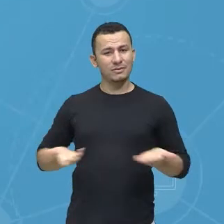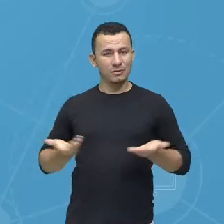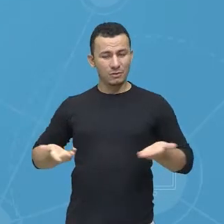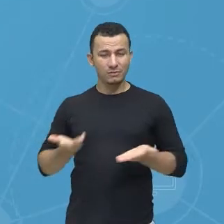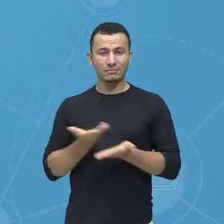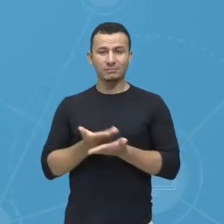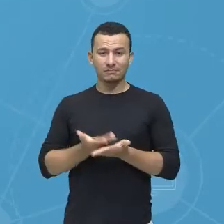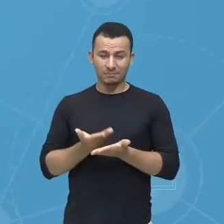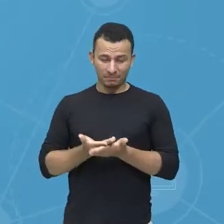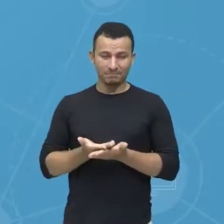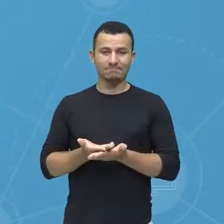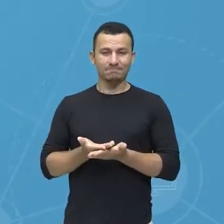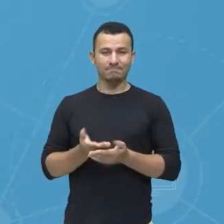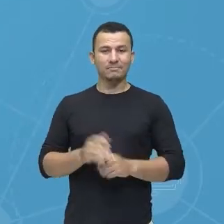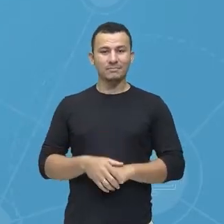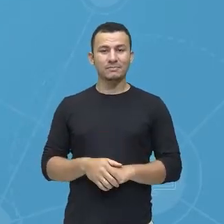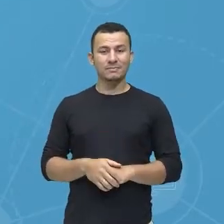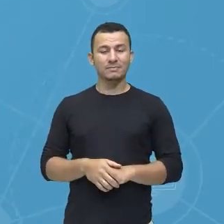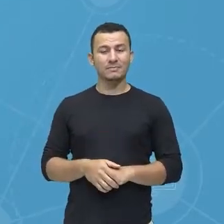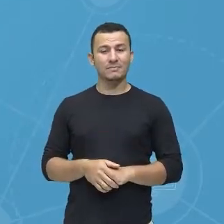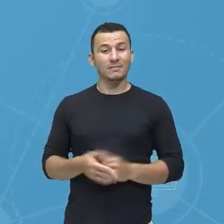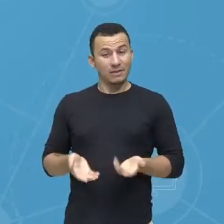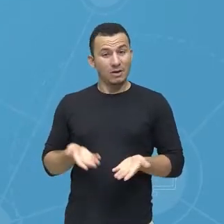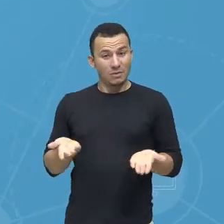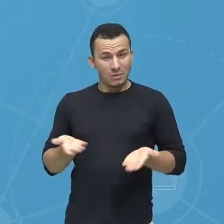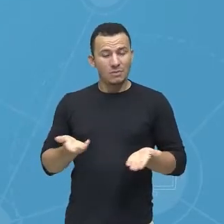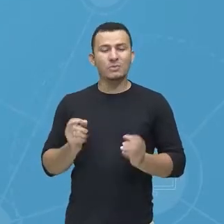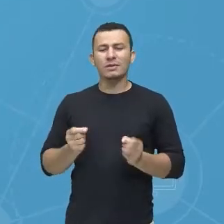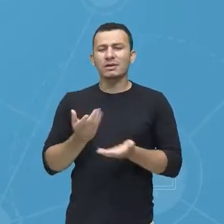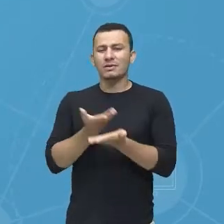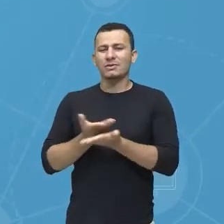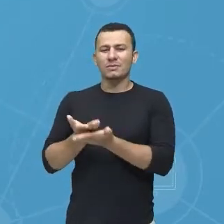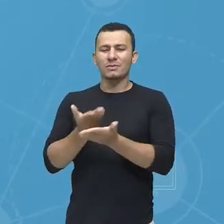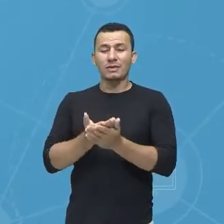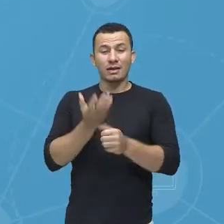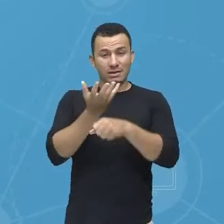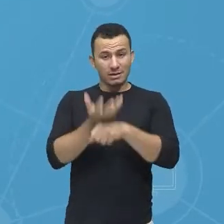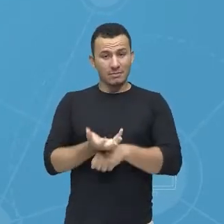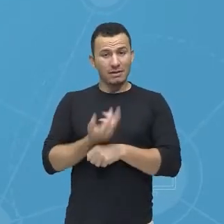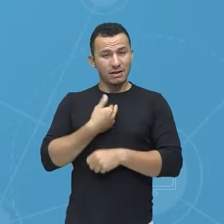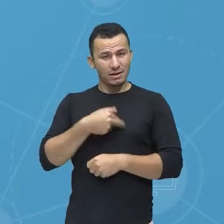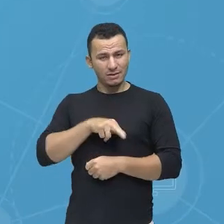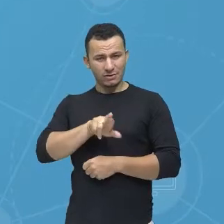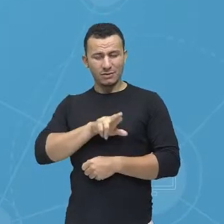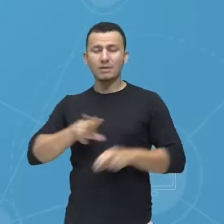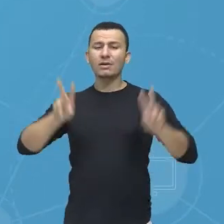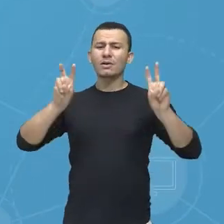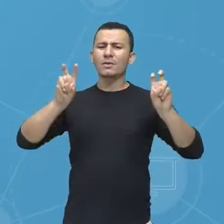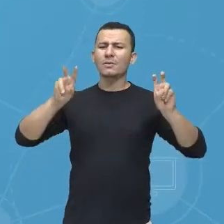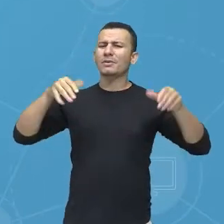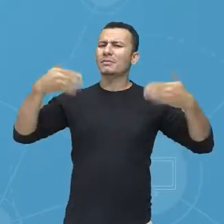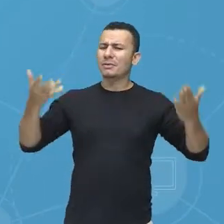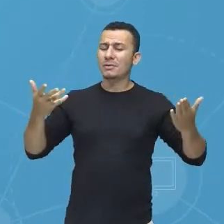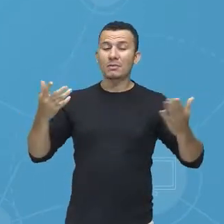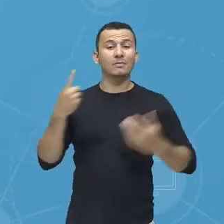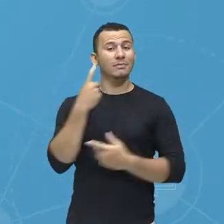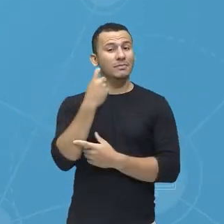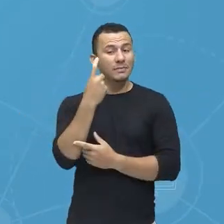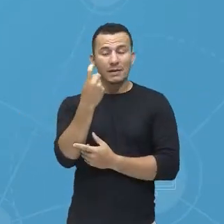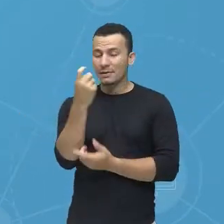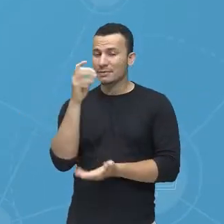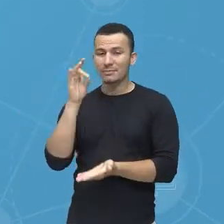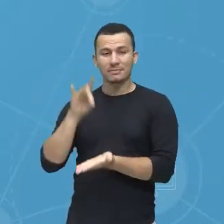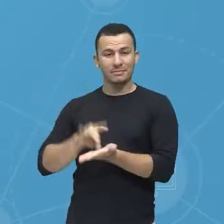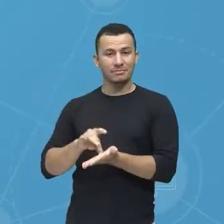e bem-vindas a mais uma aula de ensino religioso. O tema de hoje é um tema